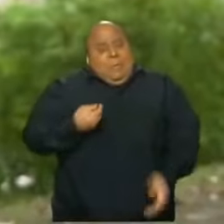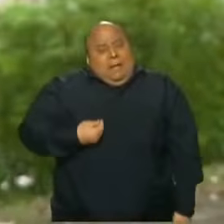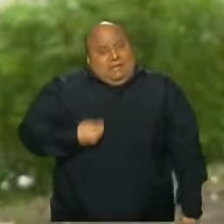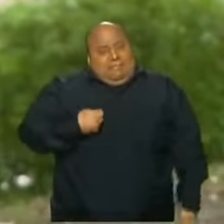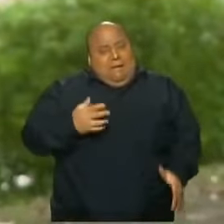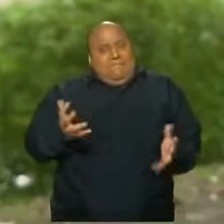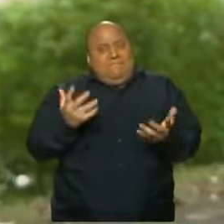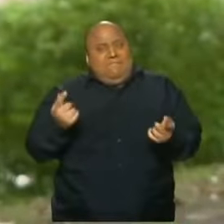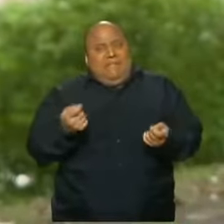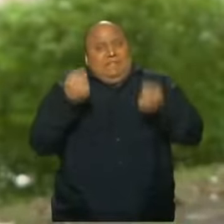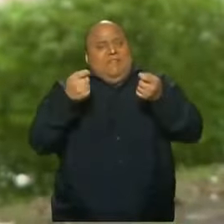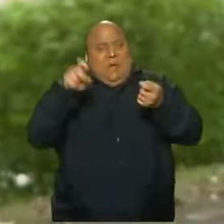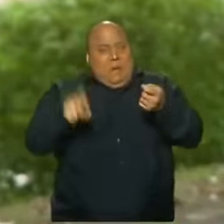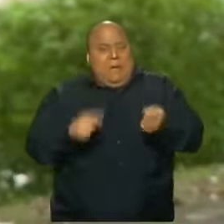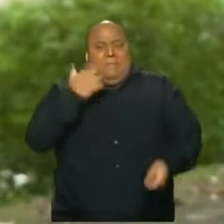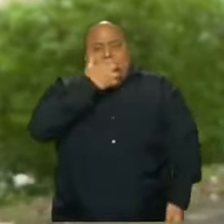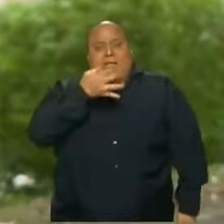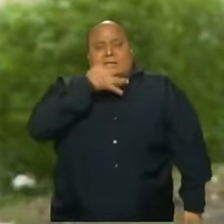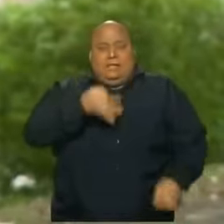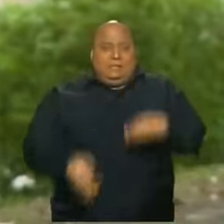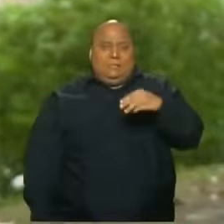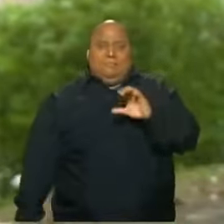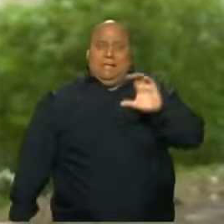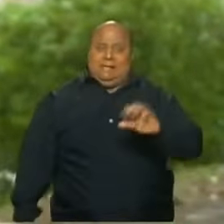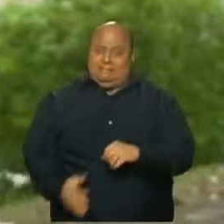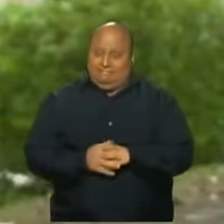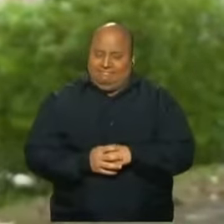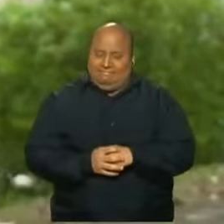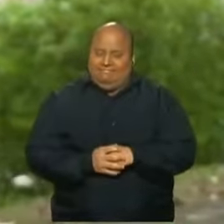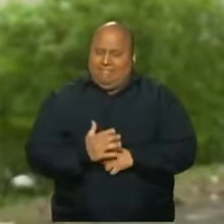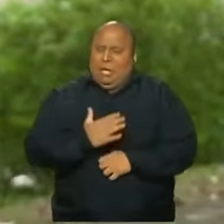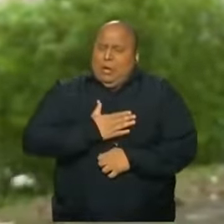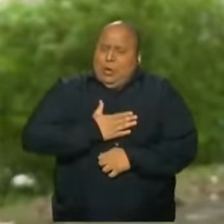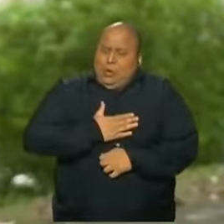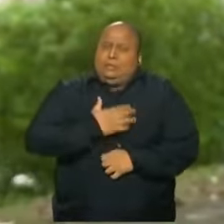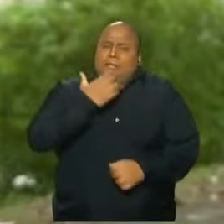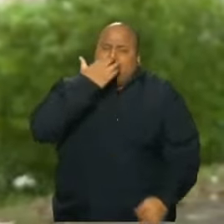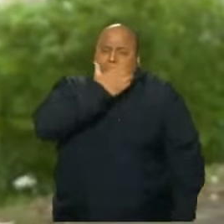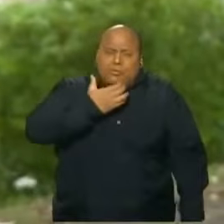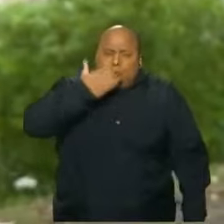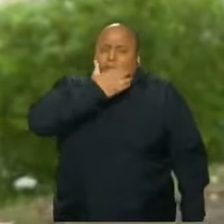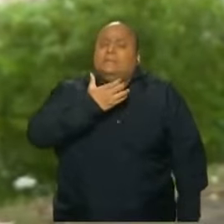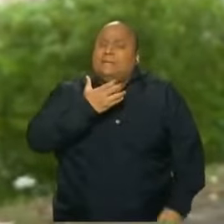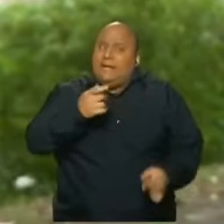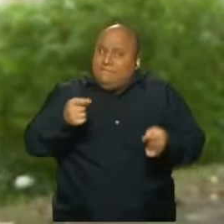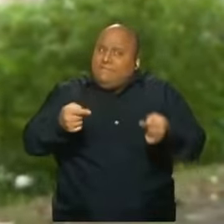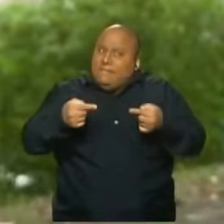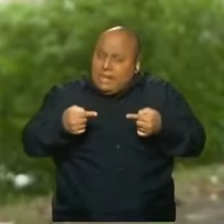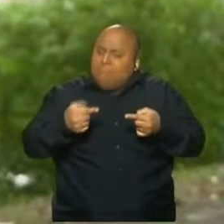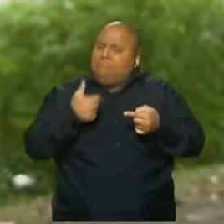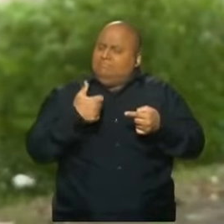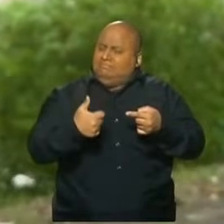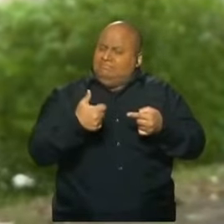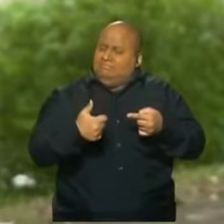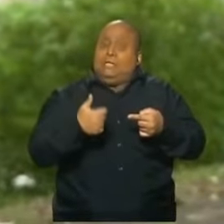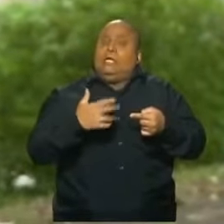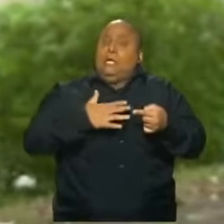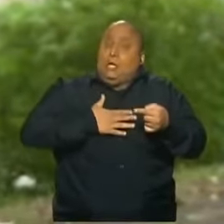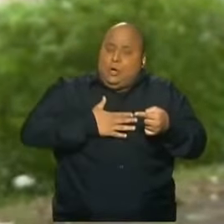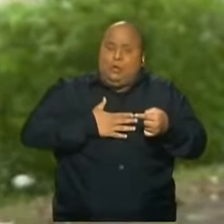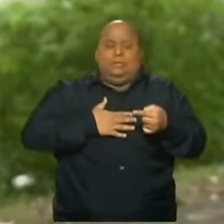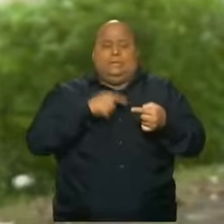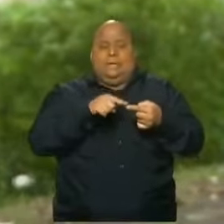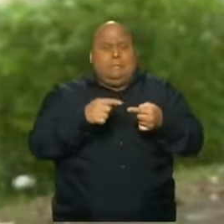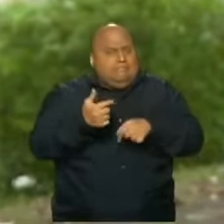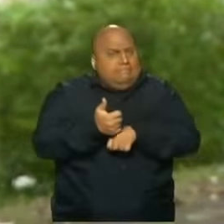fazer parte do júri do Festival de Música da Rádio MEC. Eu gostei muito das canções finalistas, eu gostei muito do